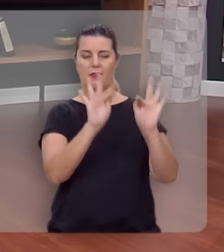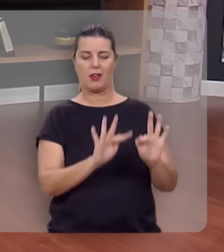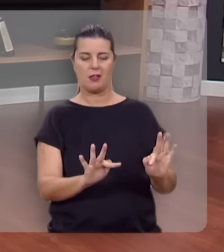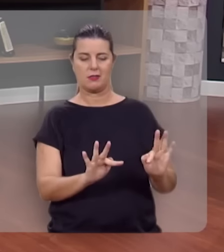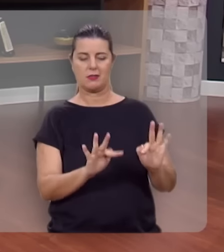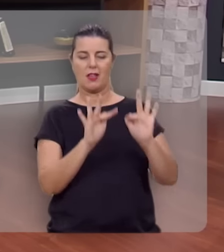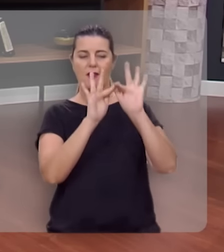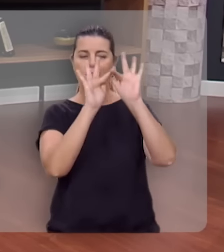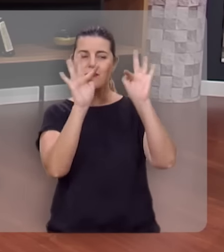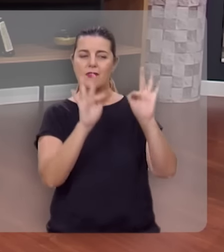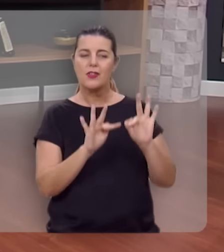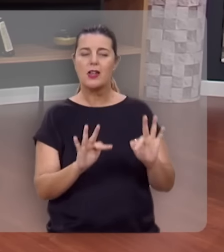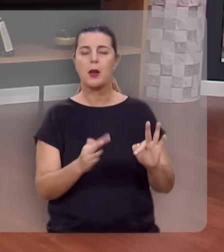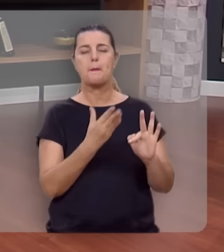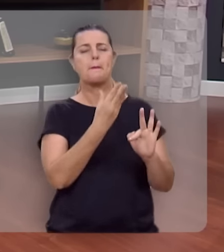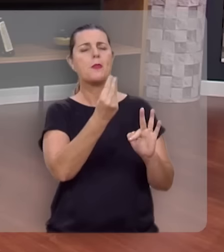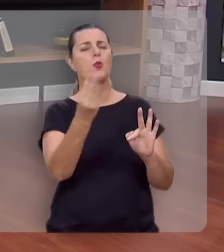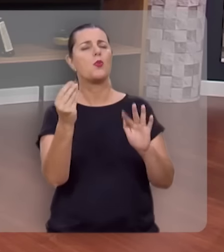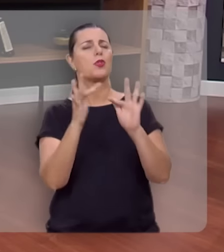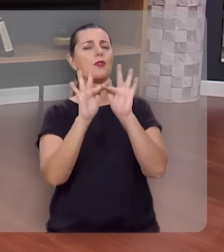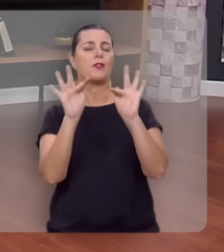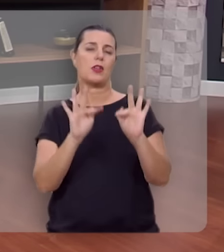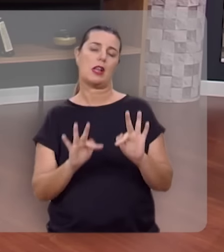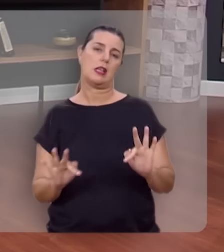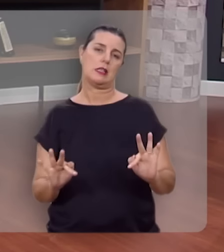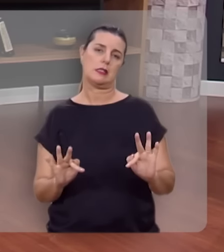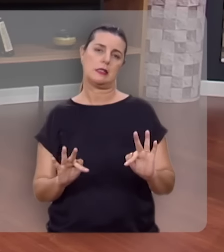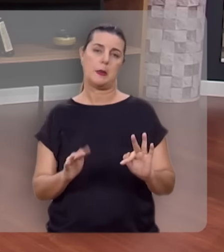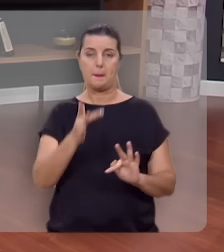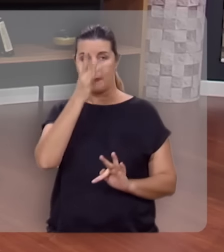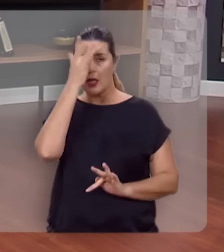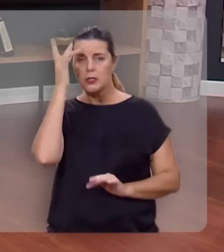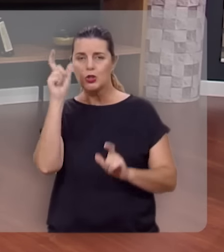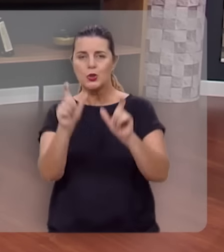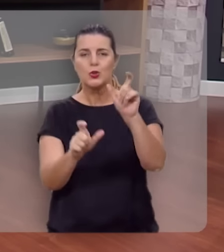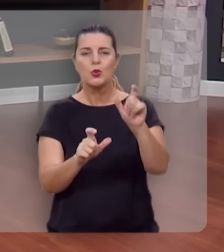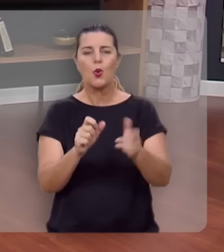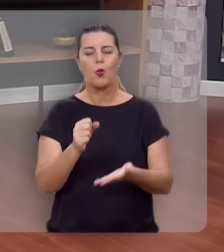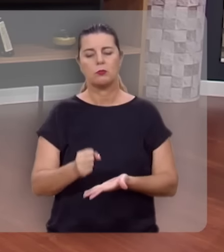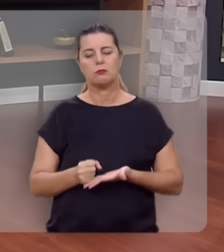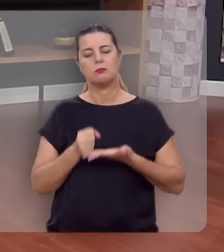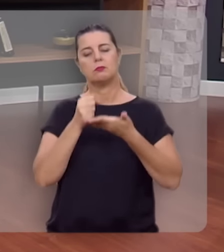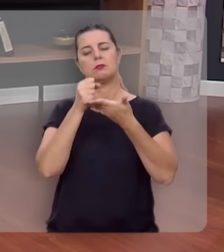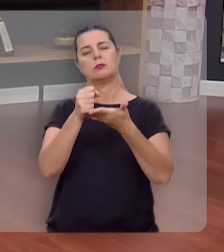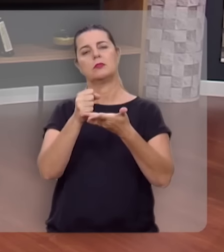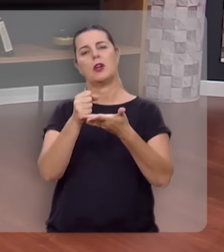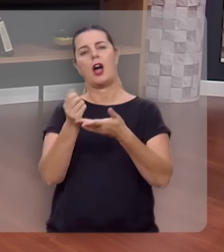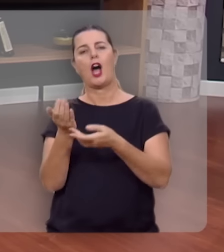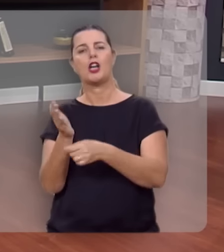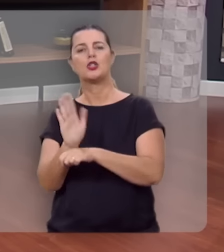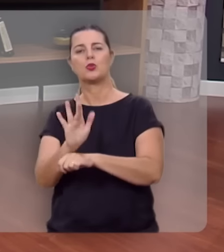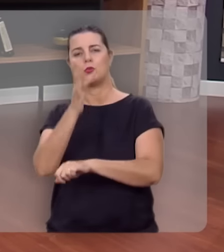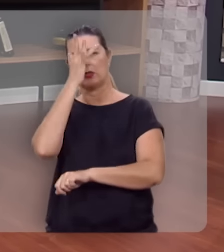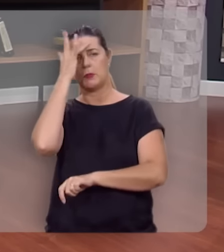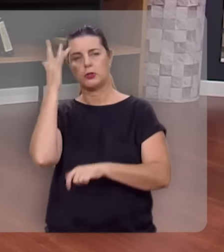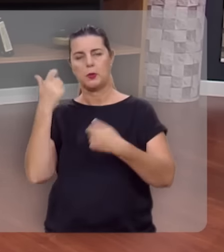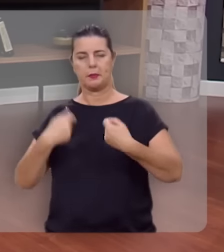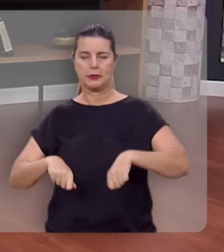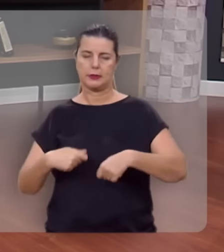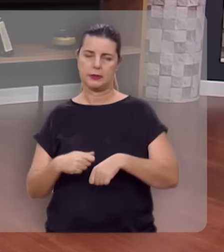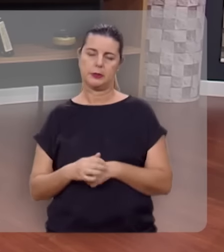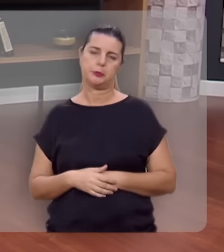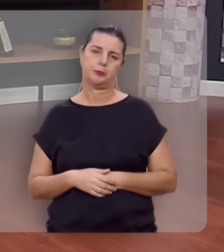este salmo. Feliz, muito feliz é aquele que acode ao necessitado.